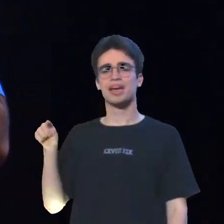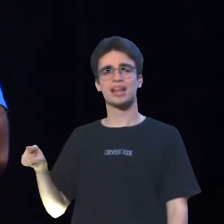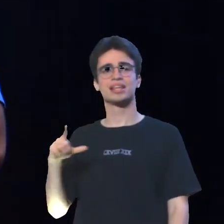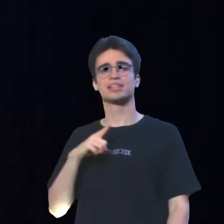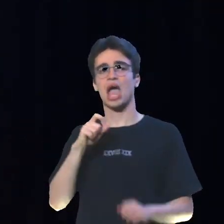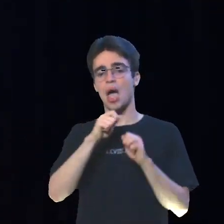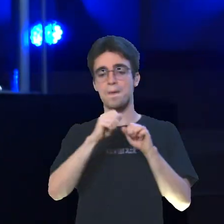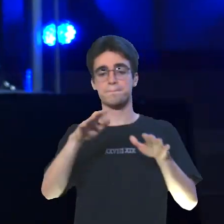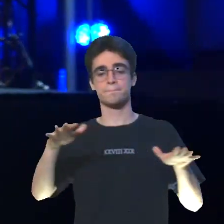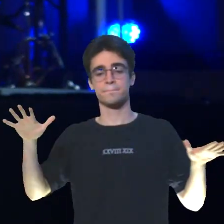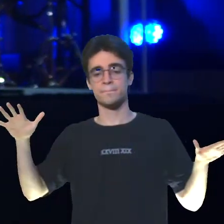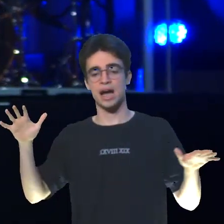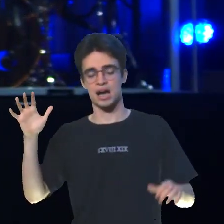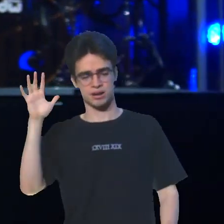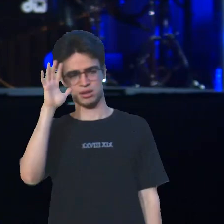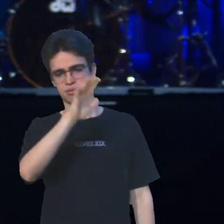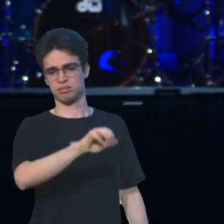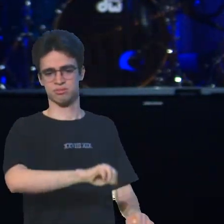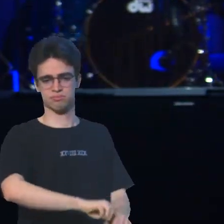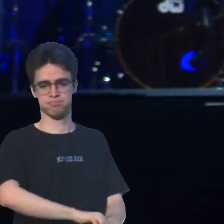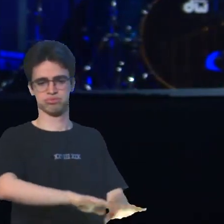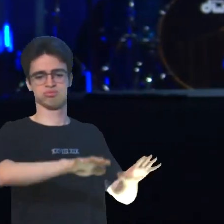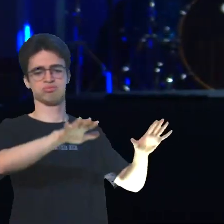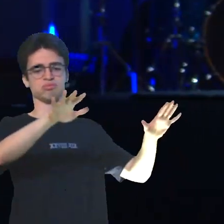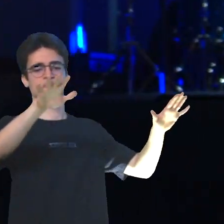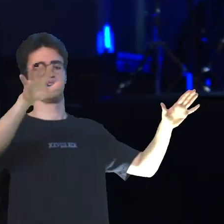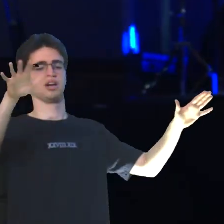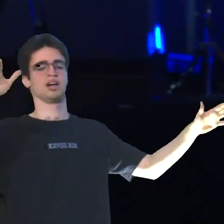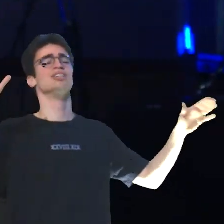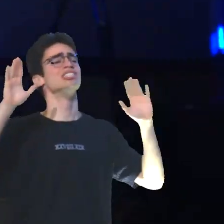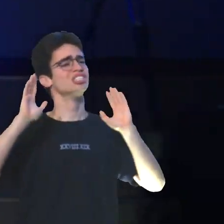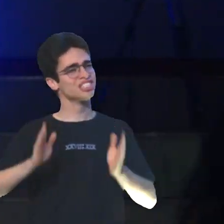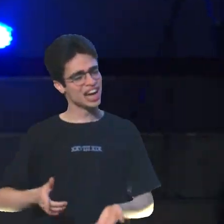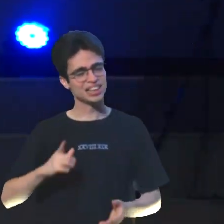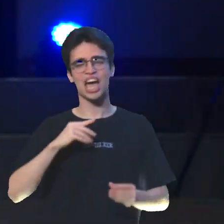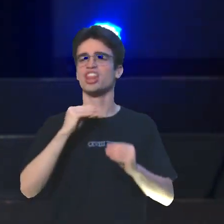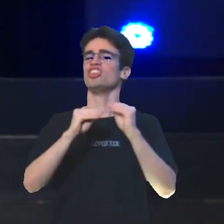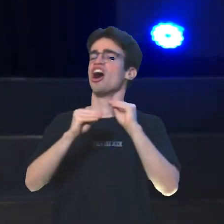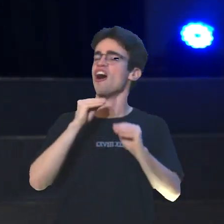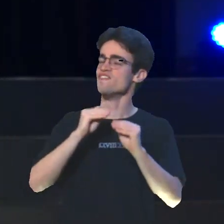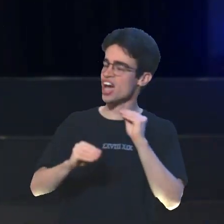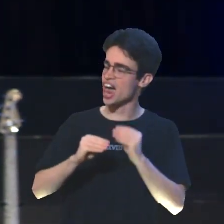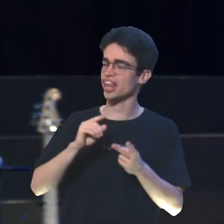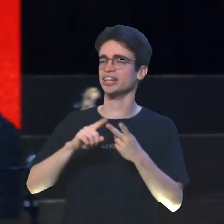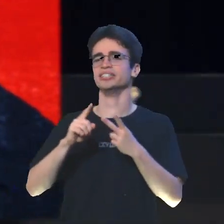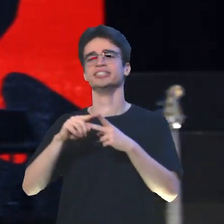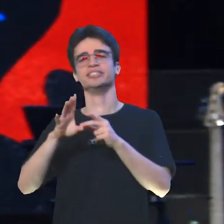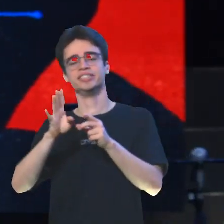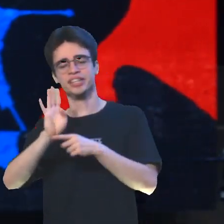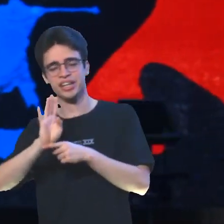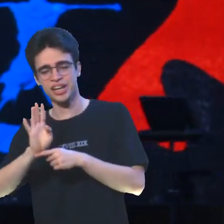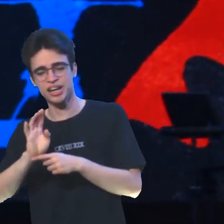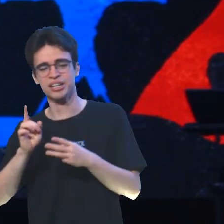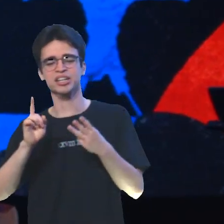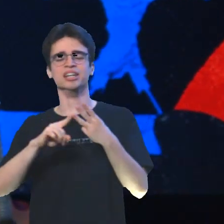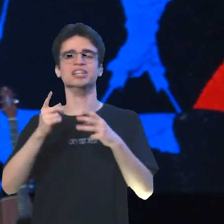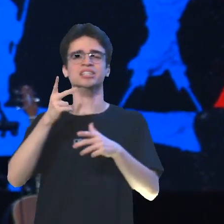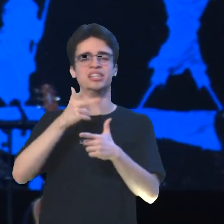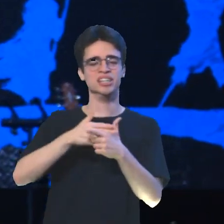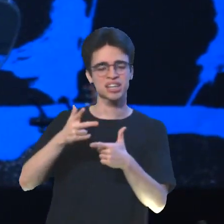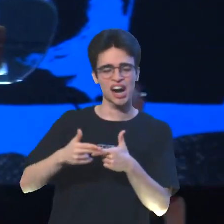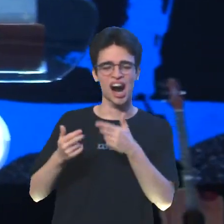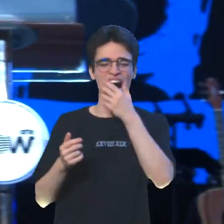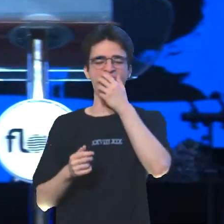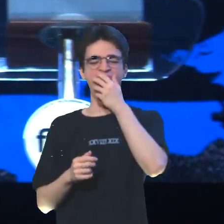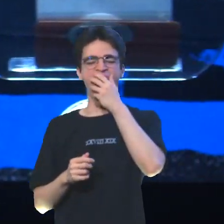o mar vermelho. É até novela, é filme, é série sobre isso.